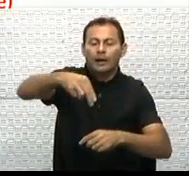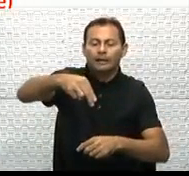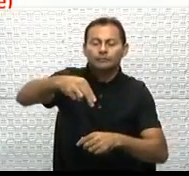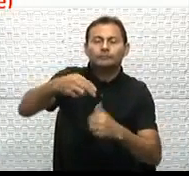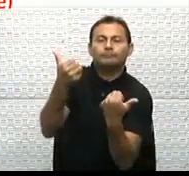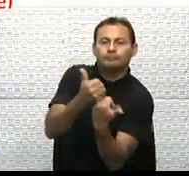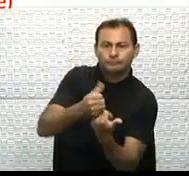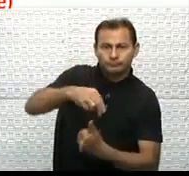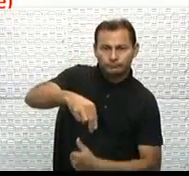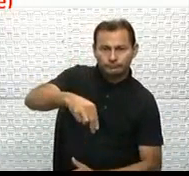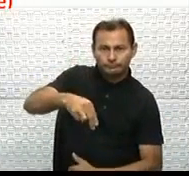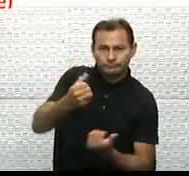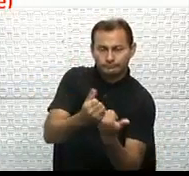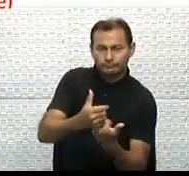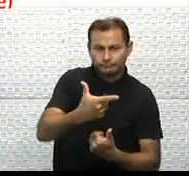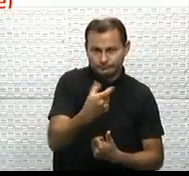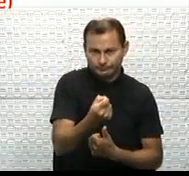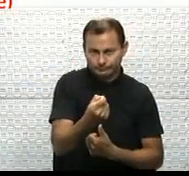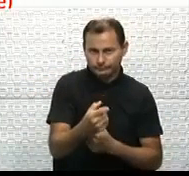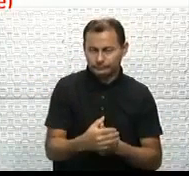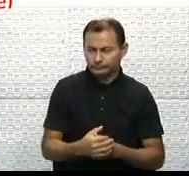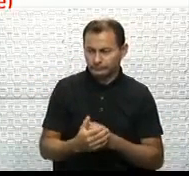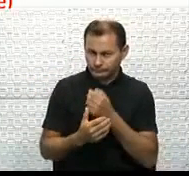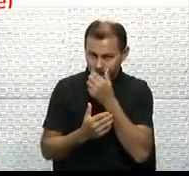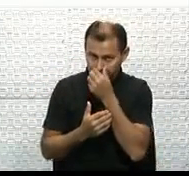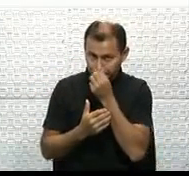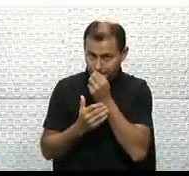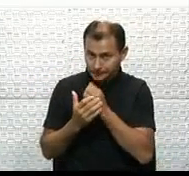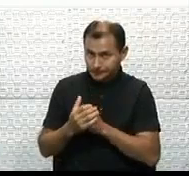substituir por 20.